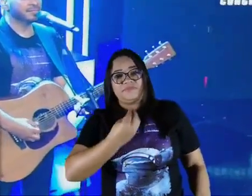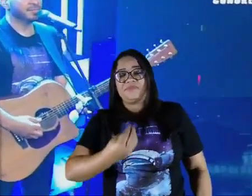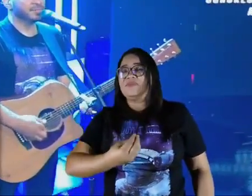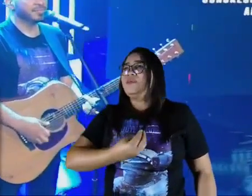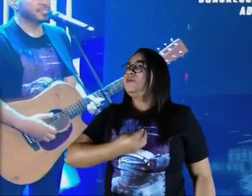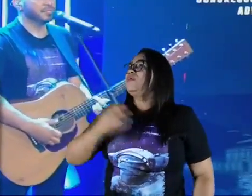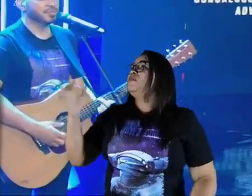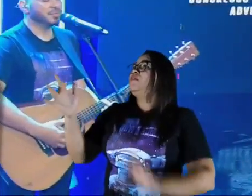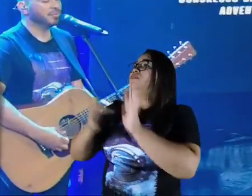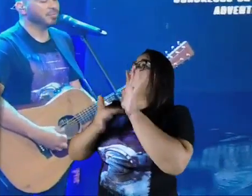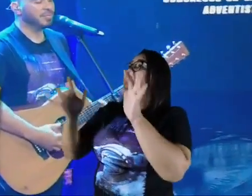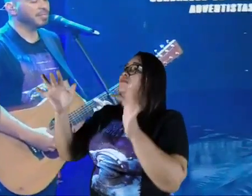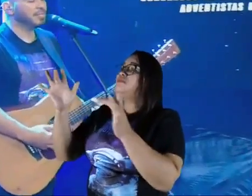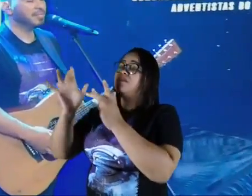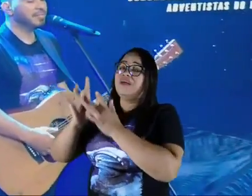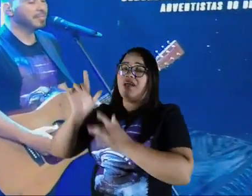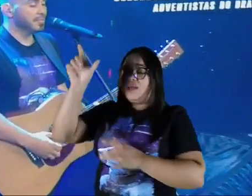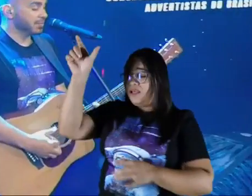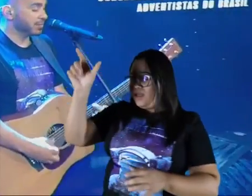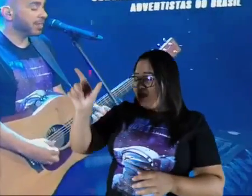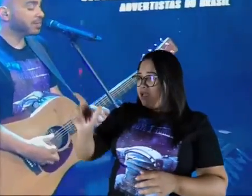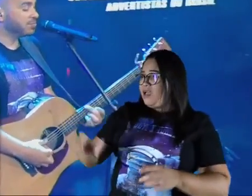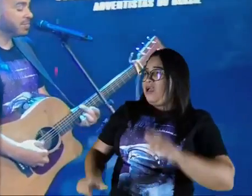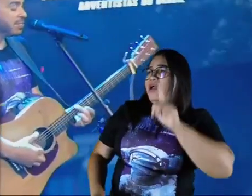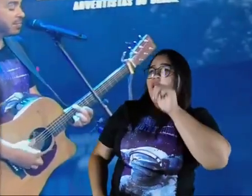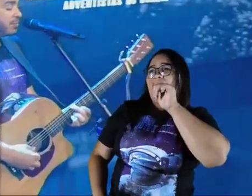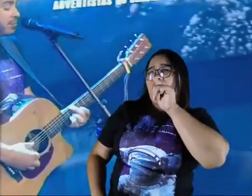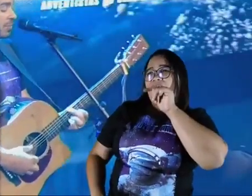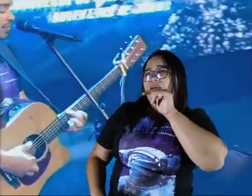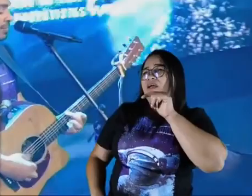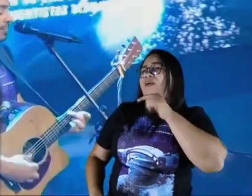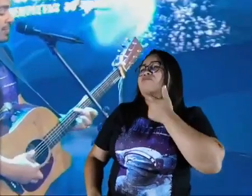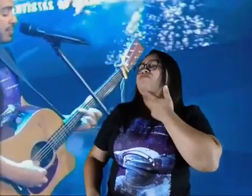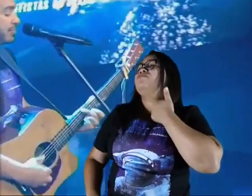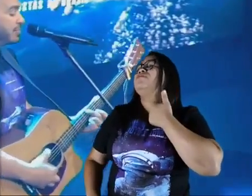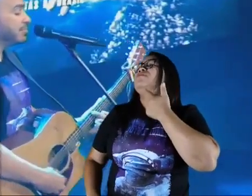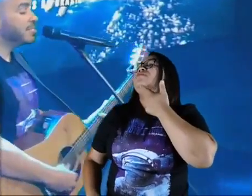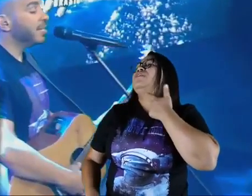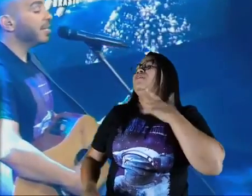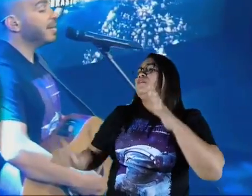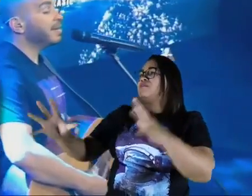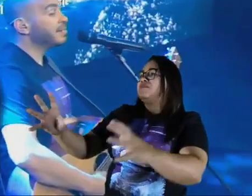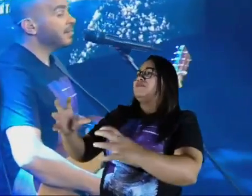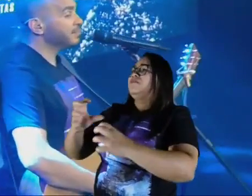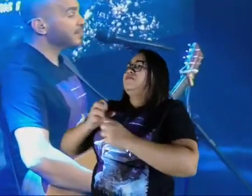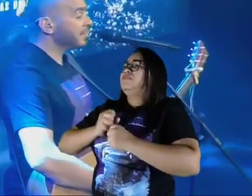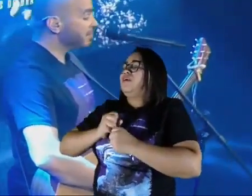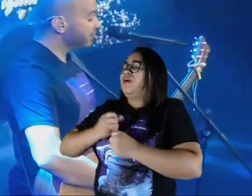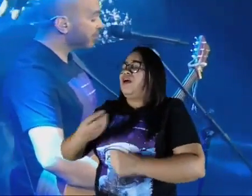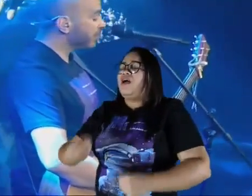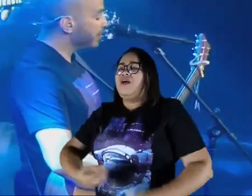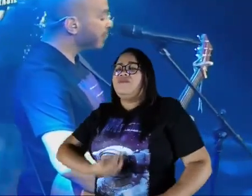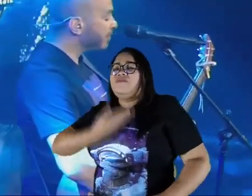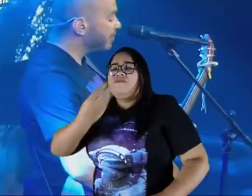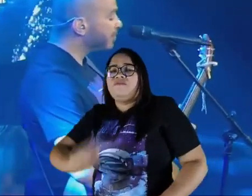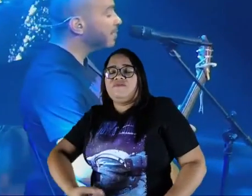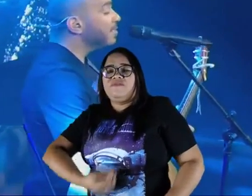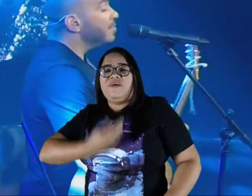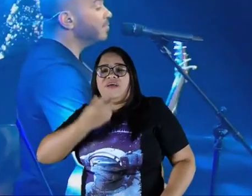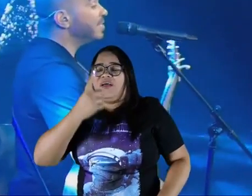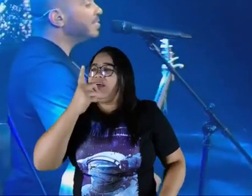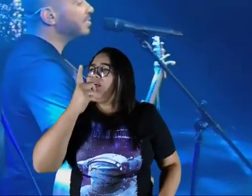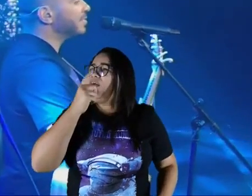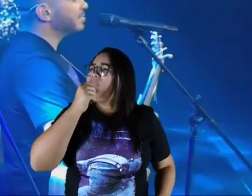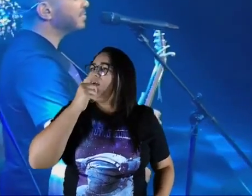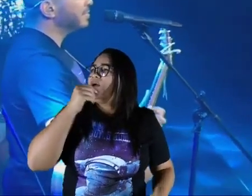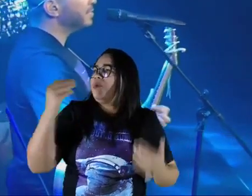És a fonte de onde vim, quero mergulhar em ti, água viva,